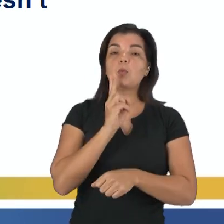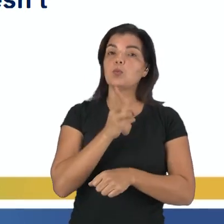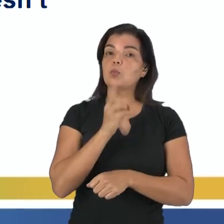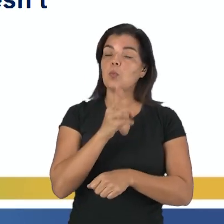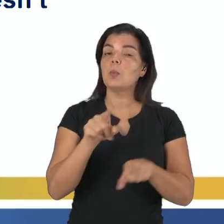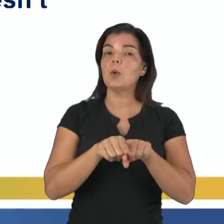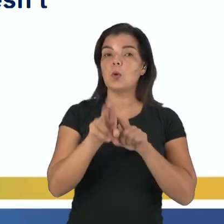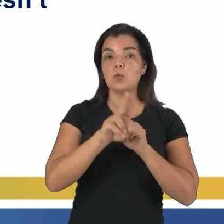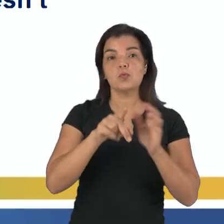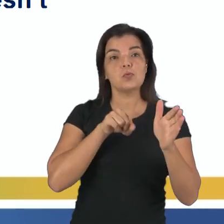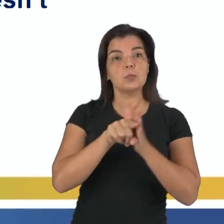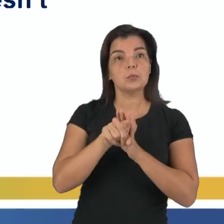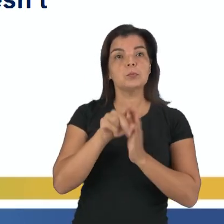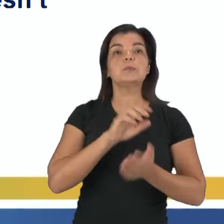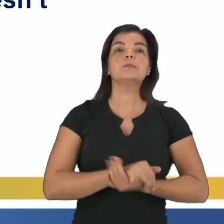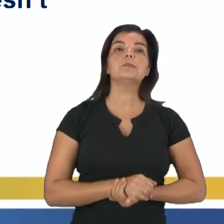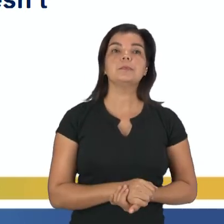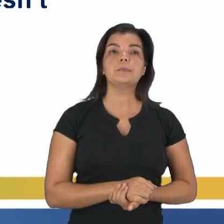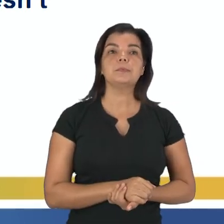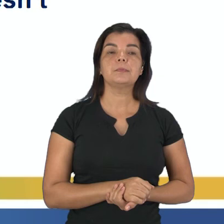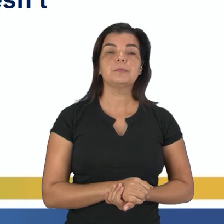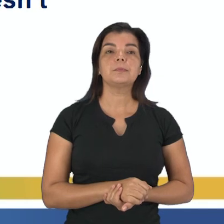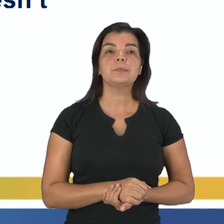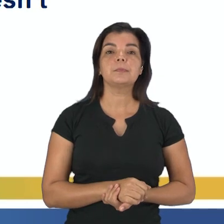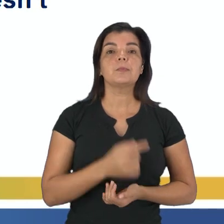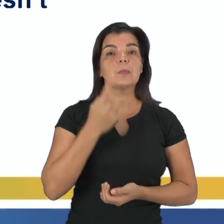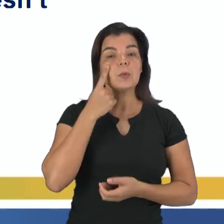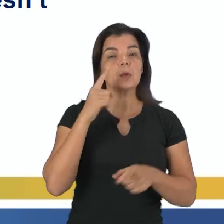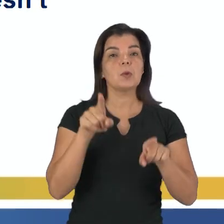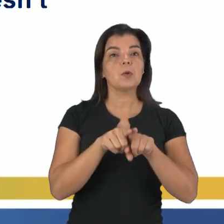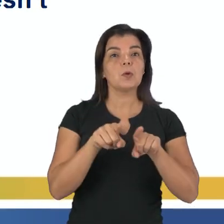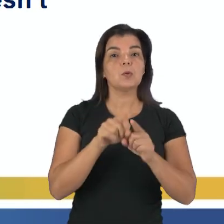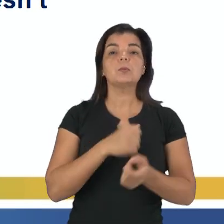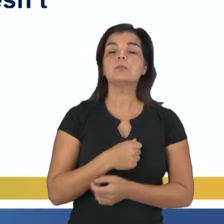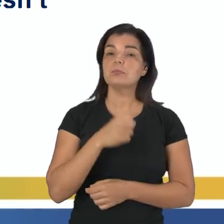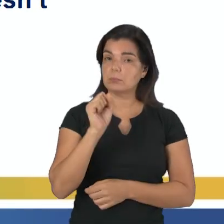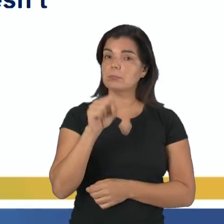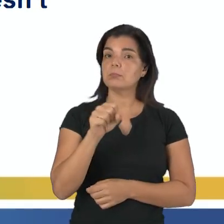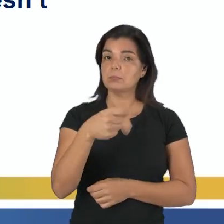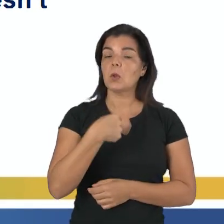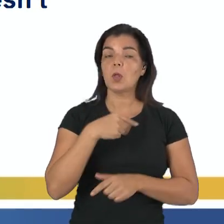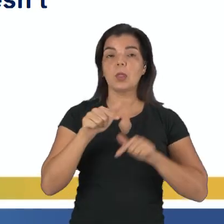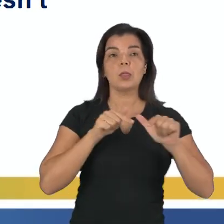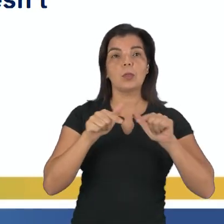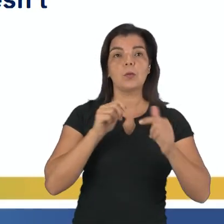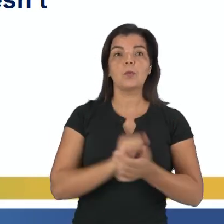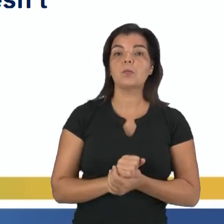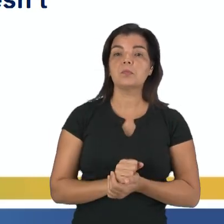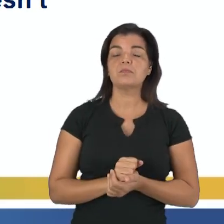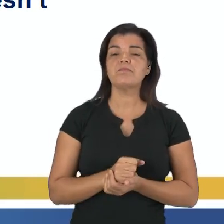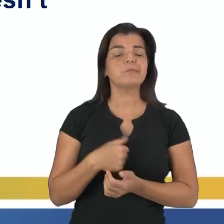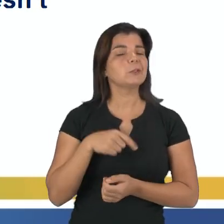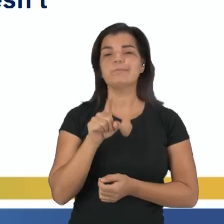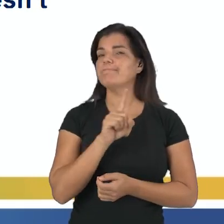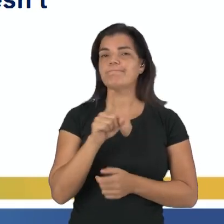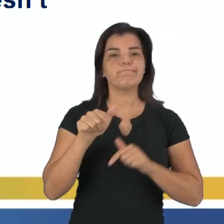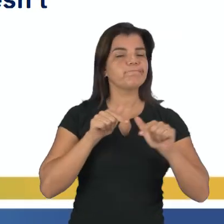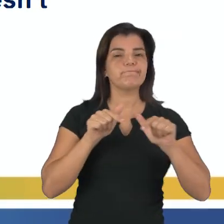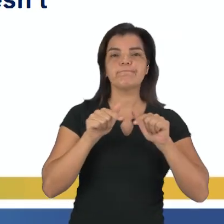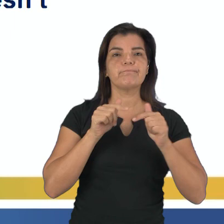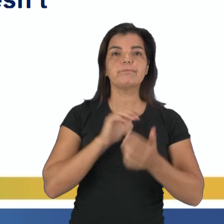auxiliar que você usou na pergunta. Então, yes, I do. Sim, eu trabalho. No, I don't. Não, eu não